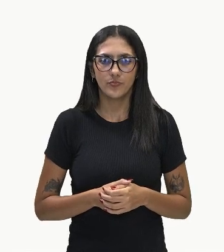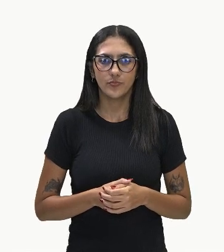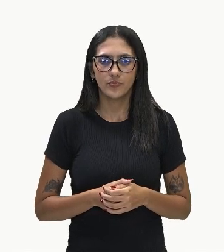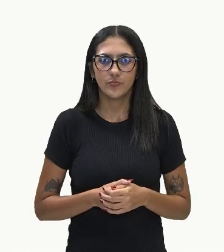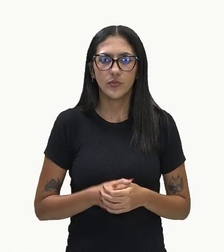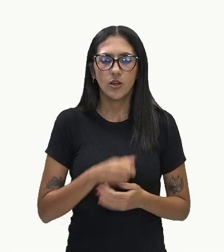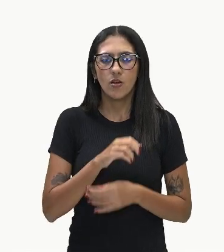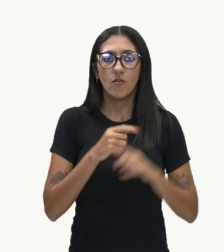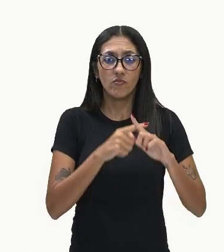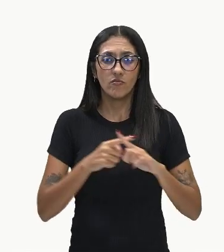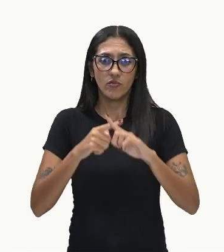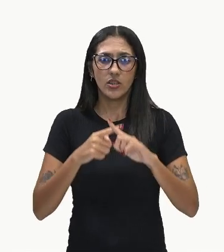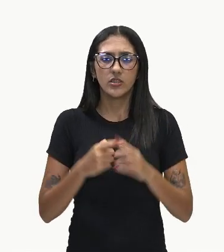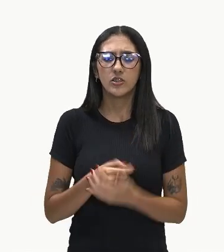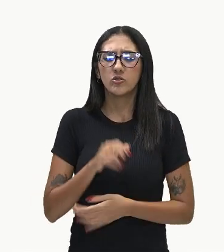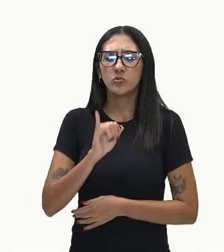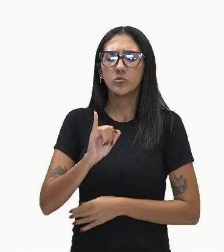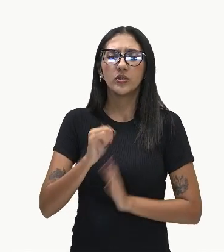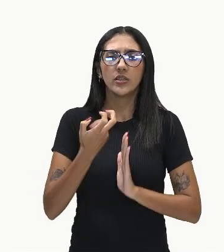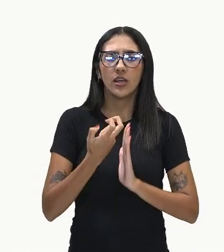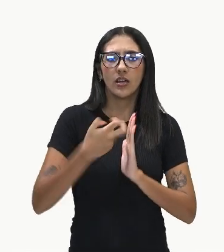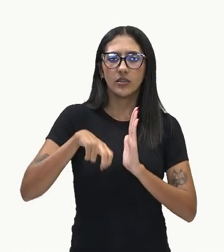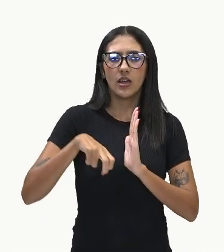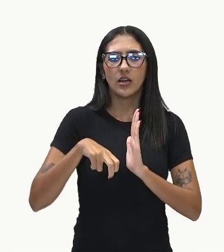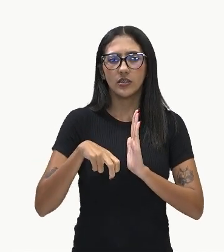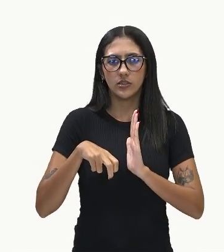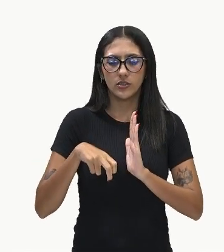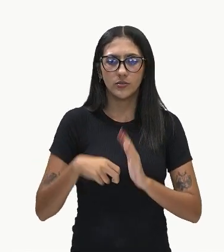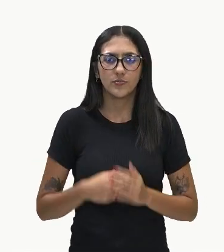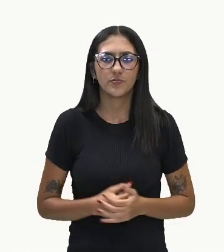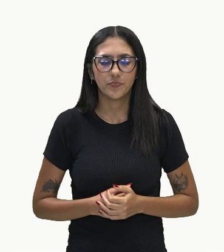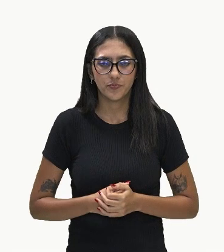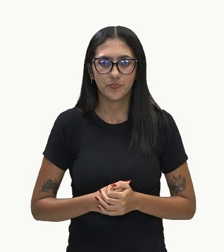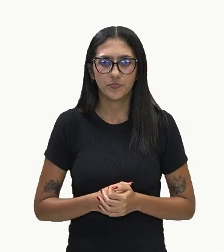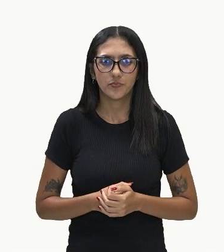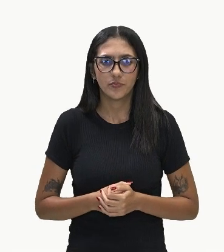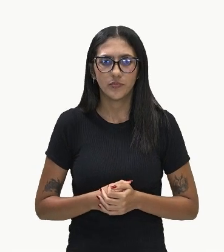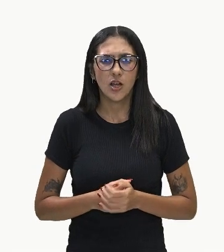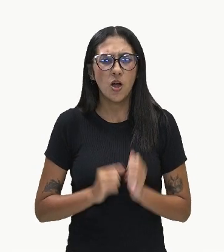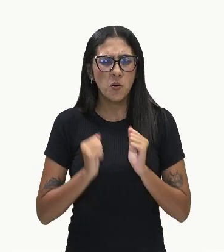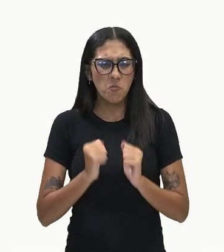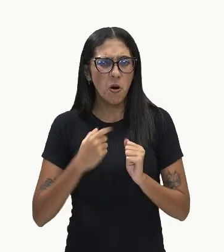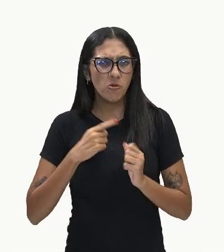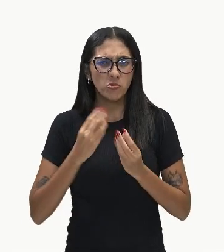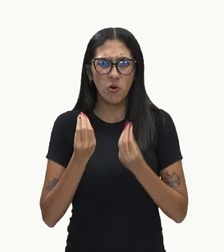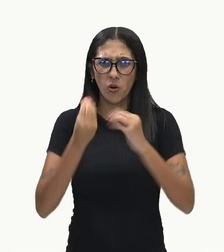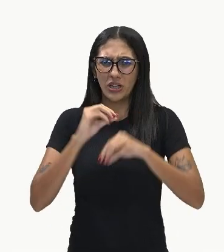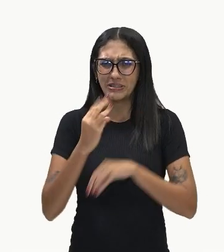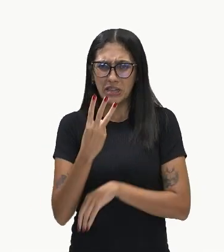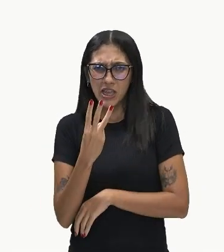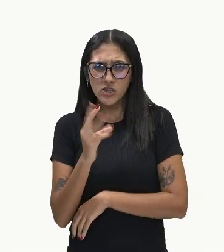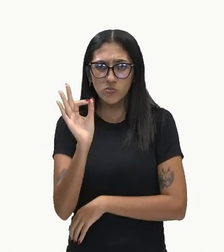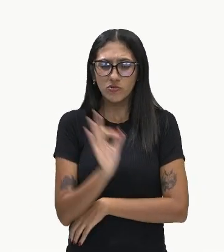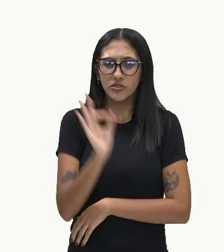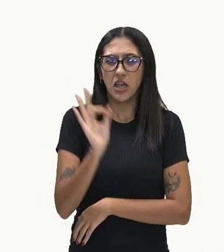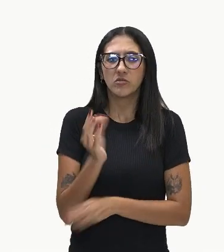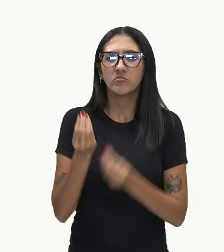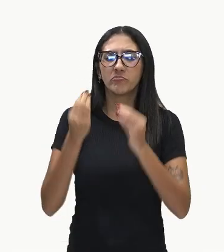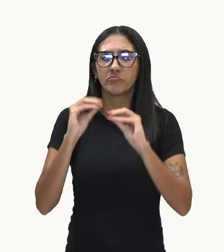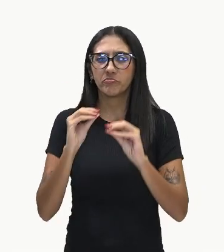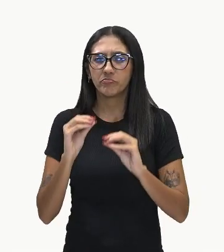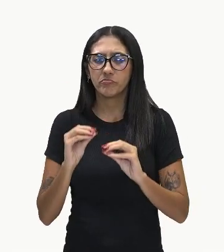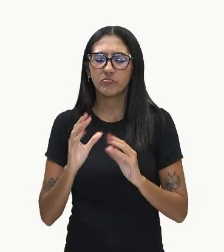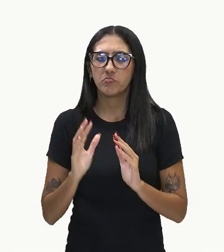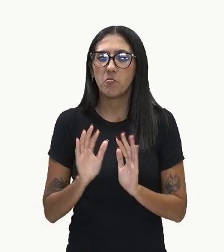O meu I, que é a minha taxa, 3%. Professor, eu posso colocar 3%? A gente tem duas